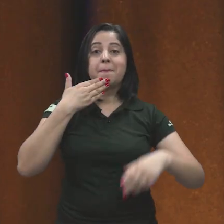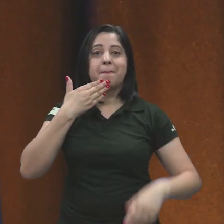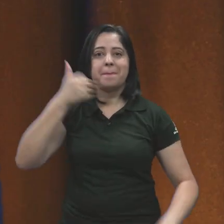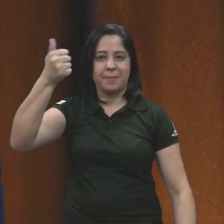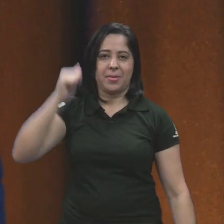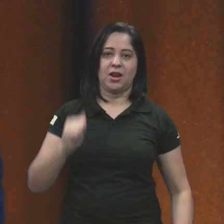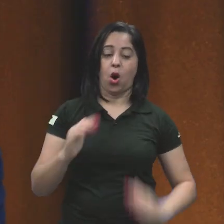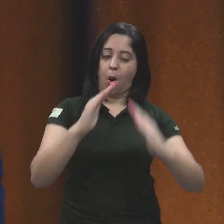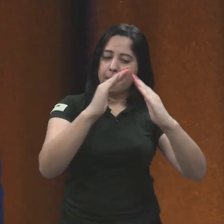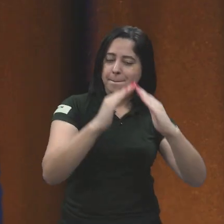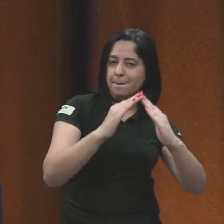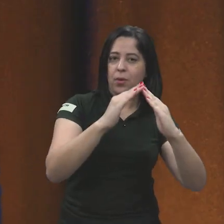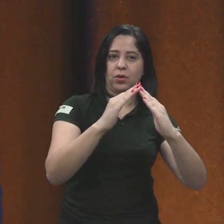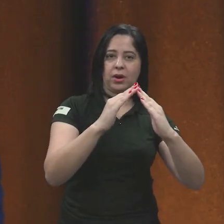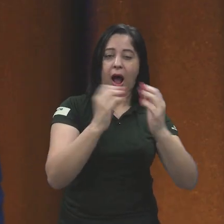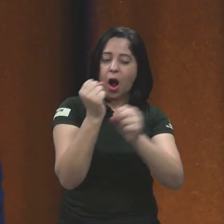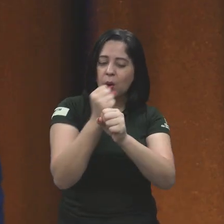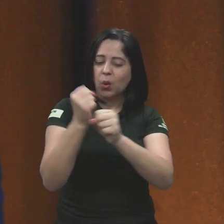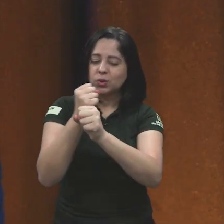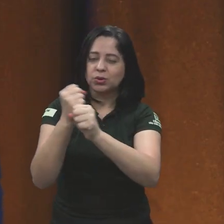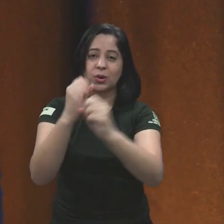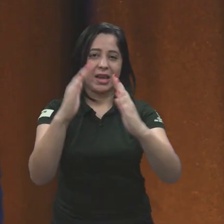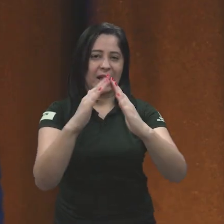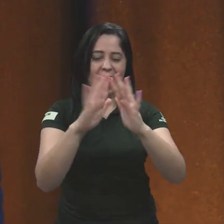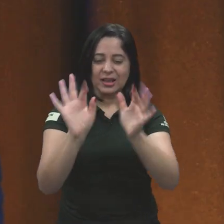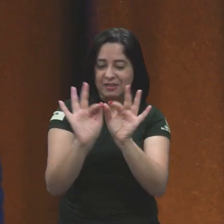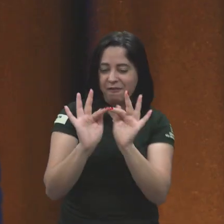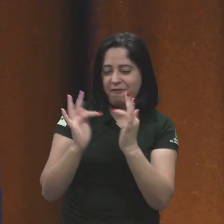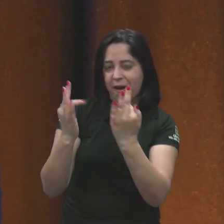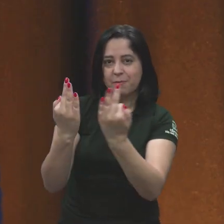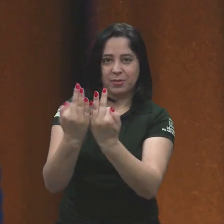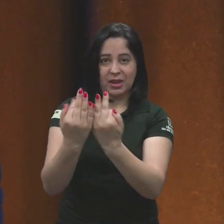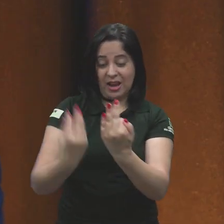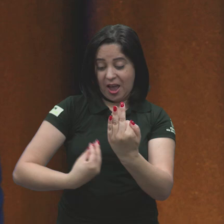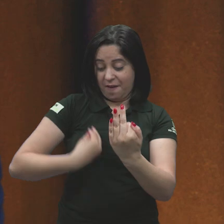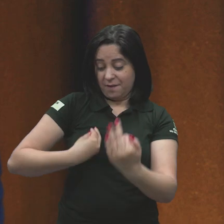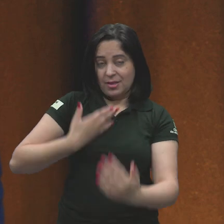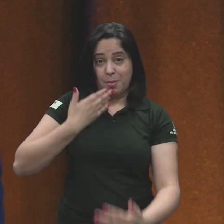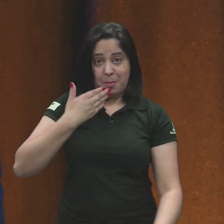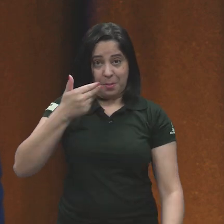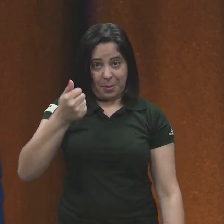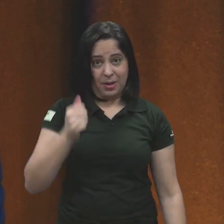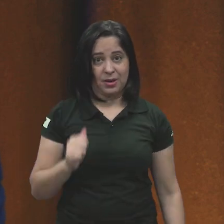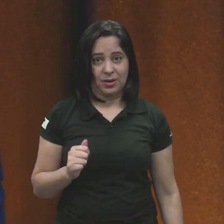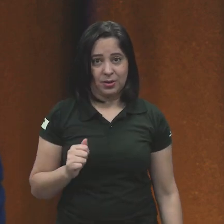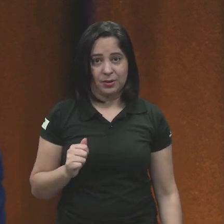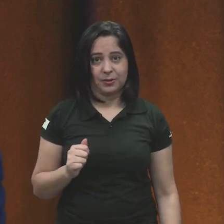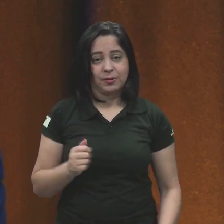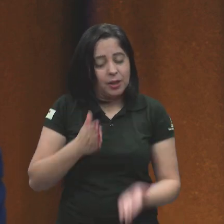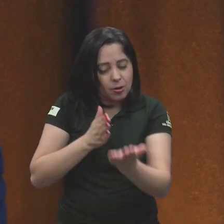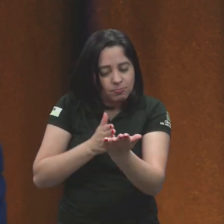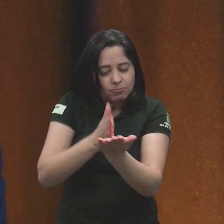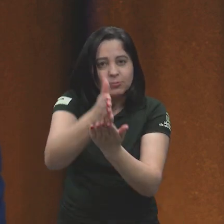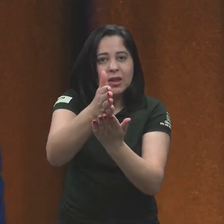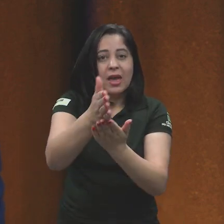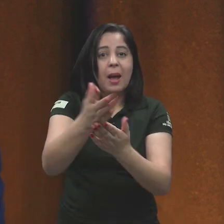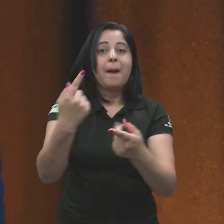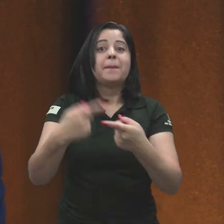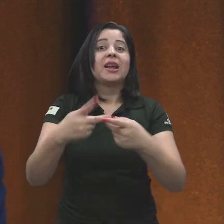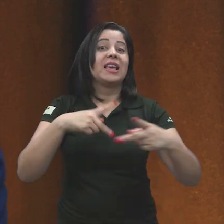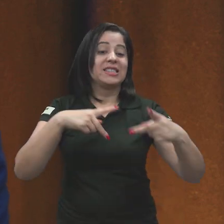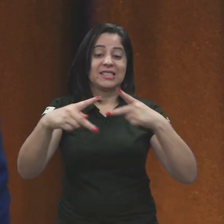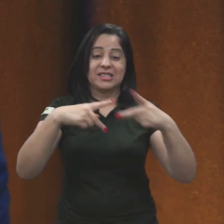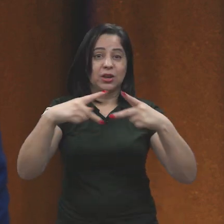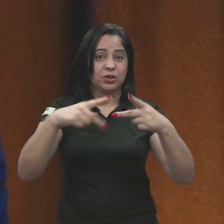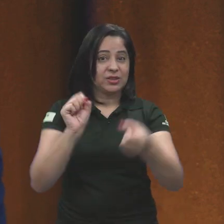vez melhor para se viver, para se morar, para a gente ter a nossa casa, a nossa família, a nossa qualidade de vida e a gente seguir